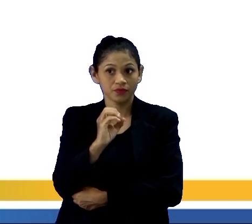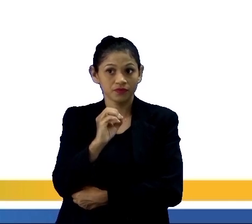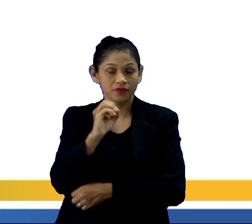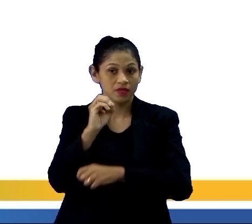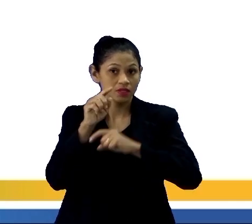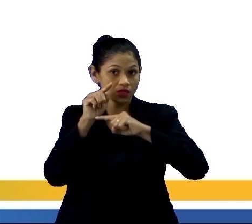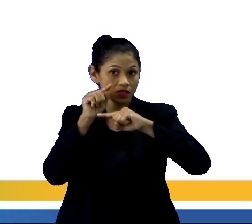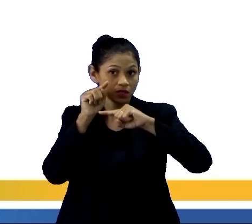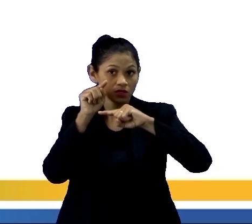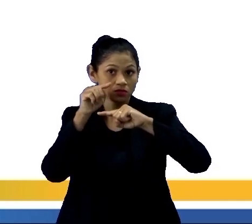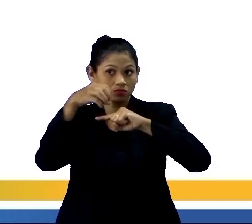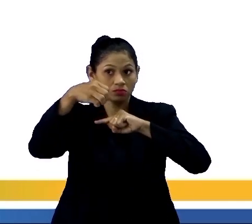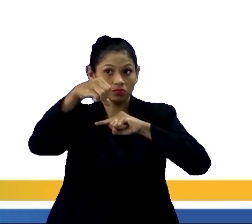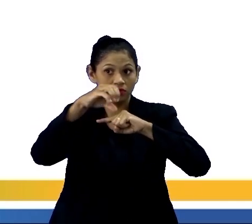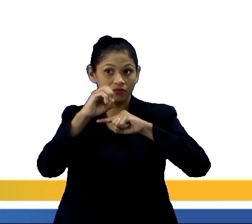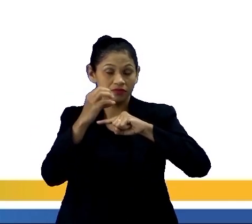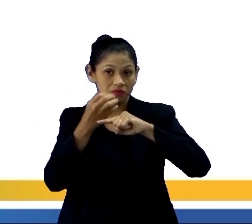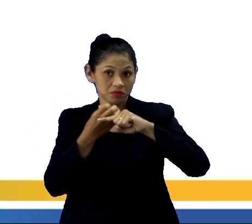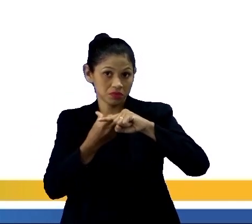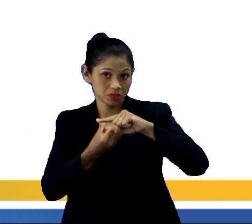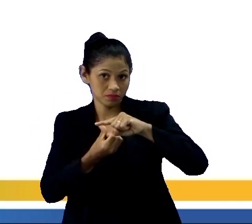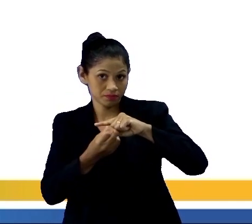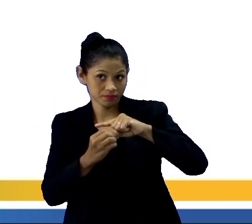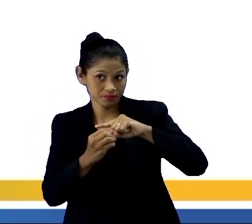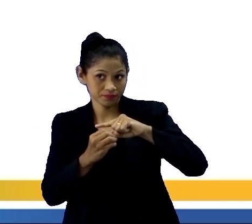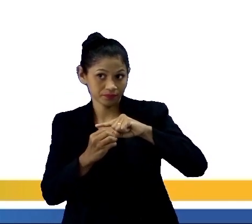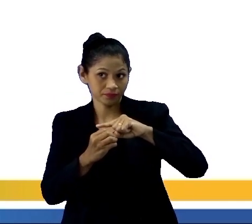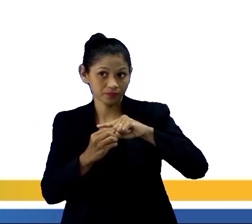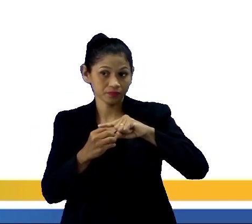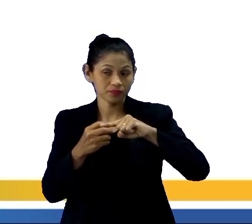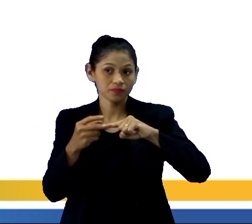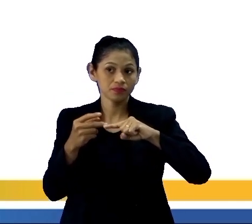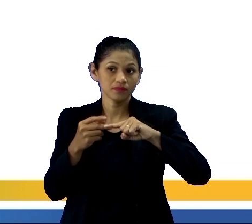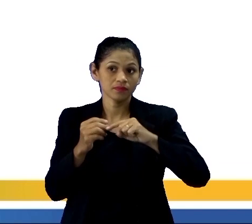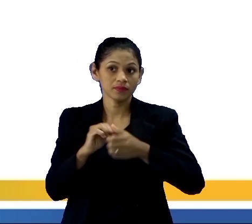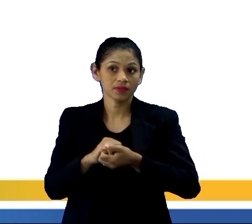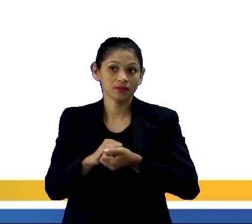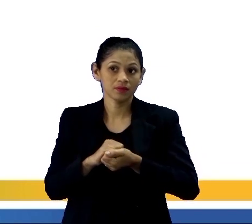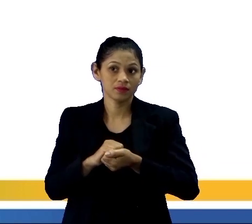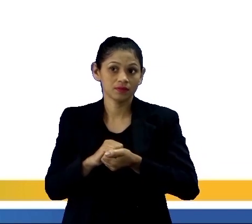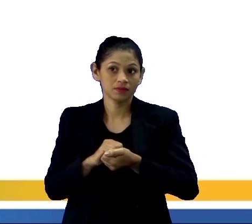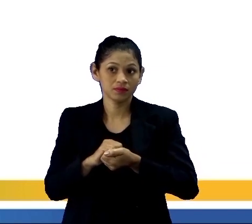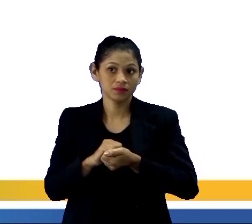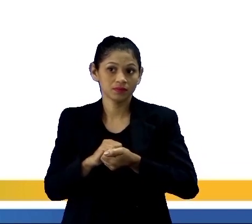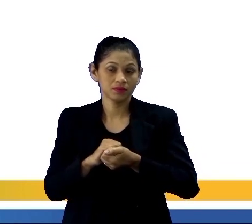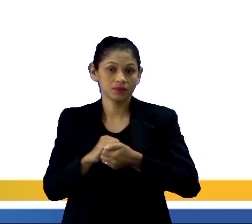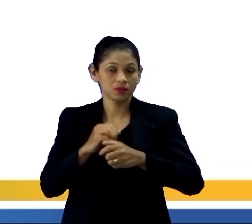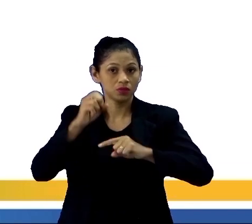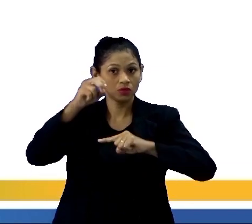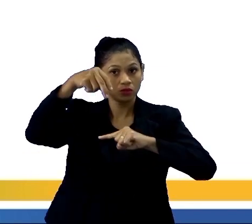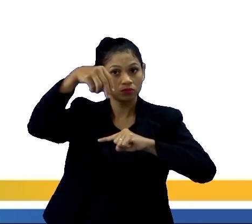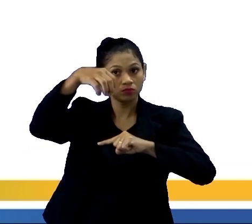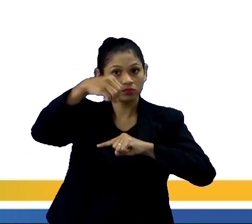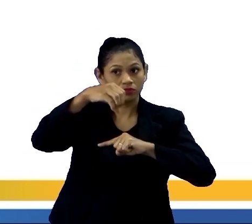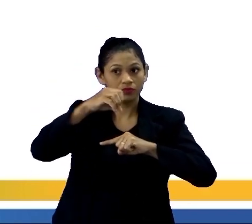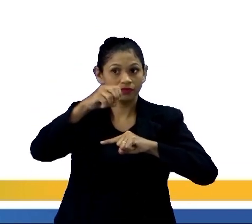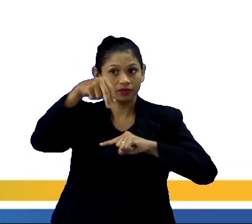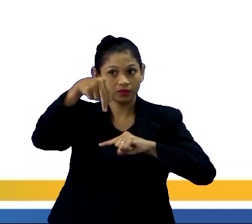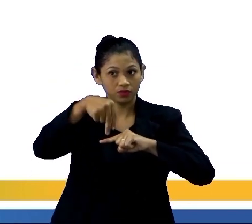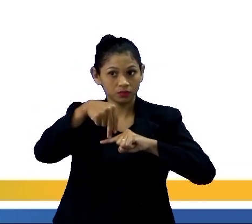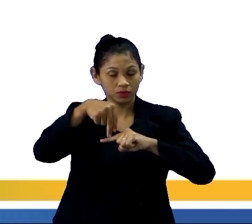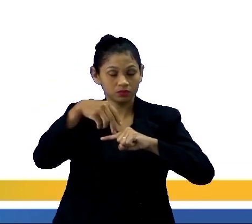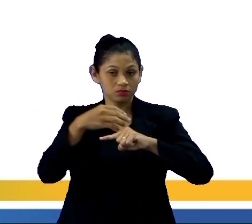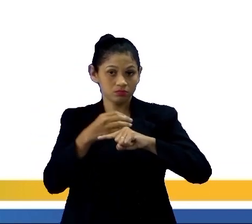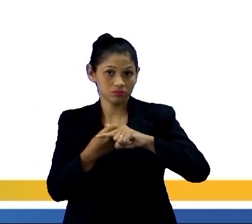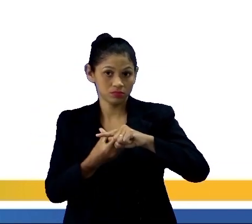quilômetros, em cima e embaixo 90. Vamos inverter, colocar 90 aqui no numerador e 60 no